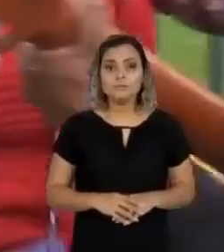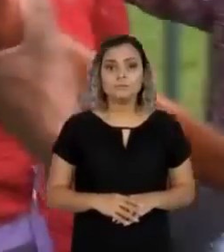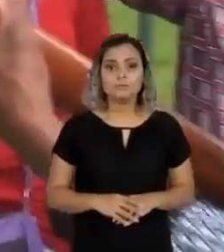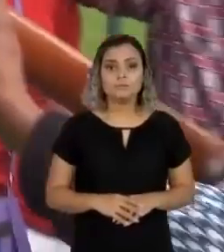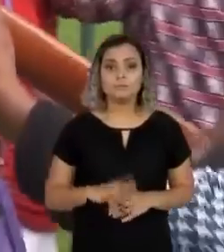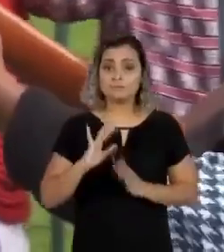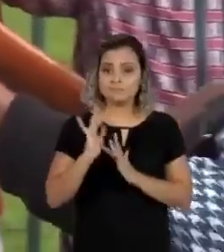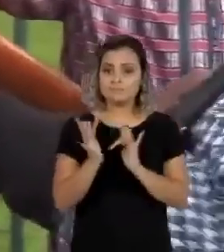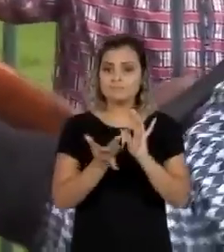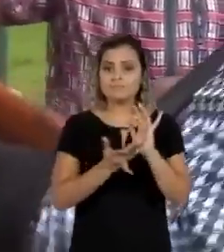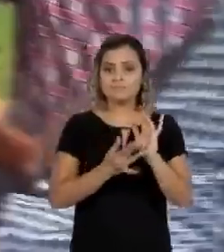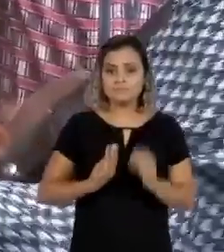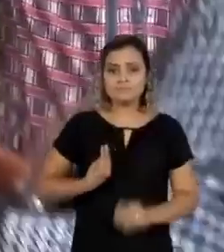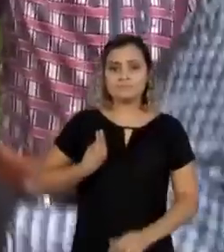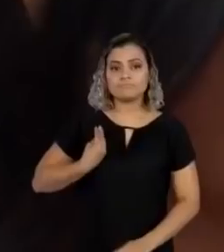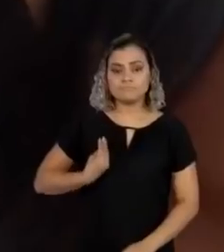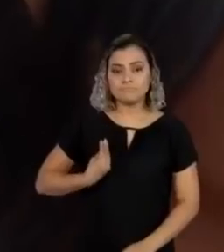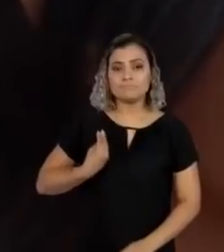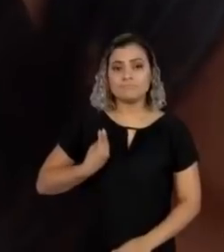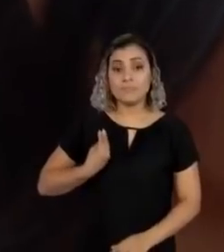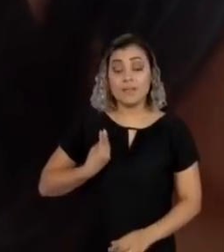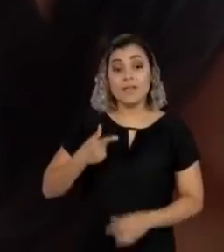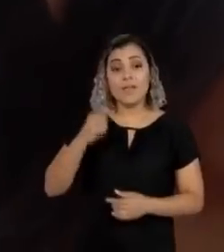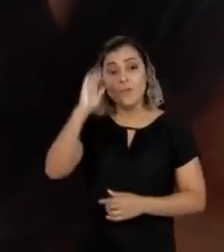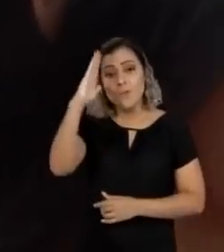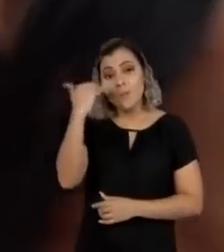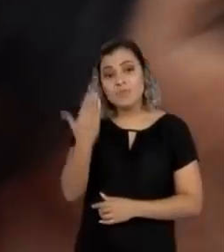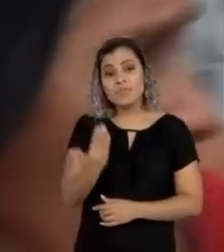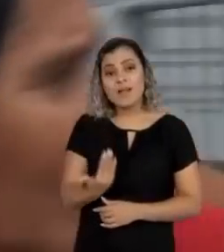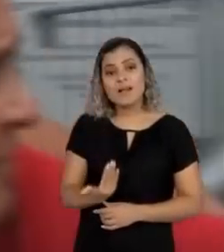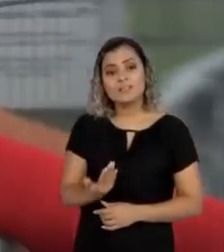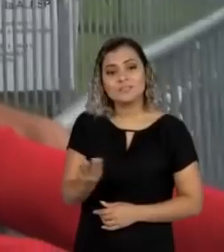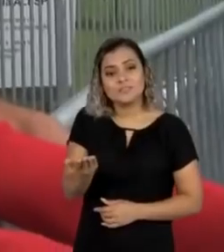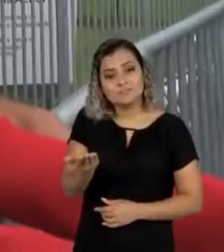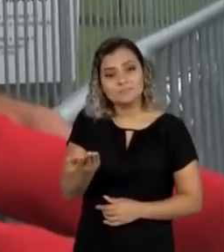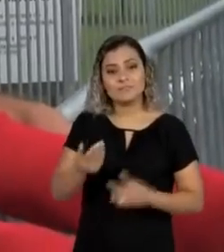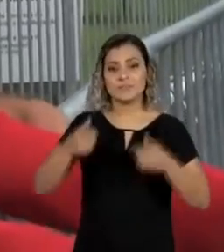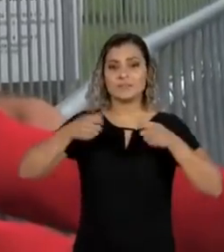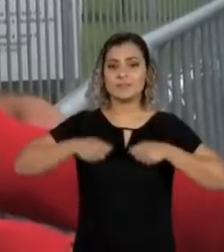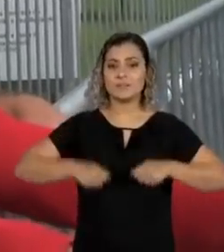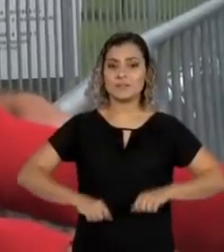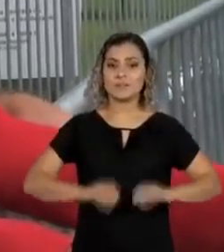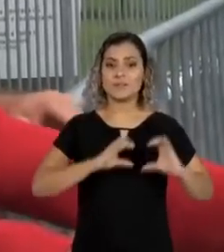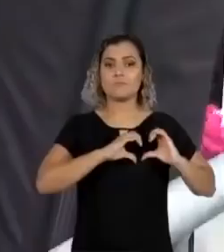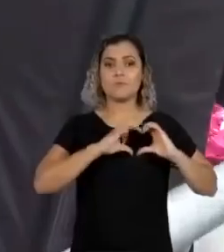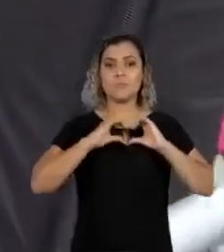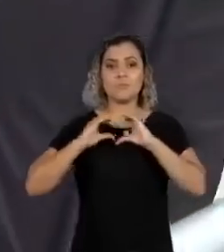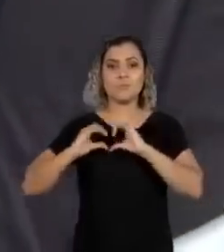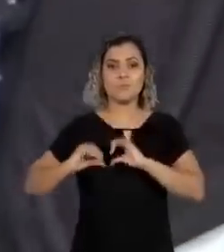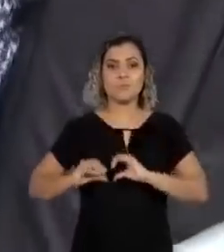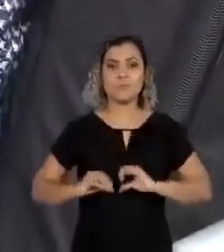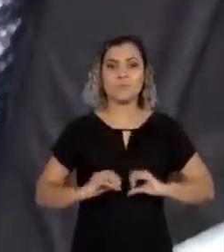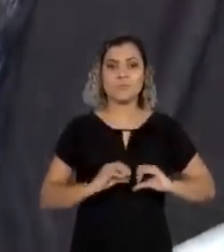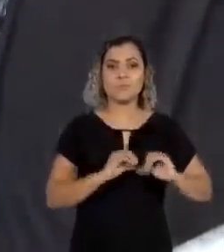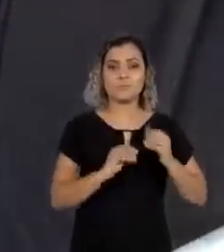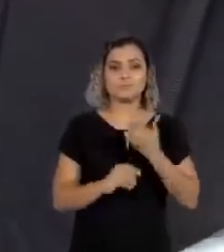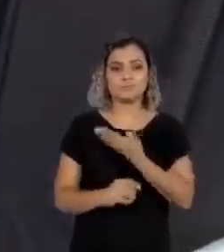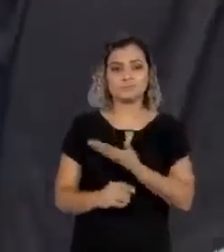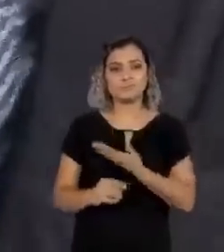eu estou aqui. Uma homenagem em palavras, vestida por um fã dos pés à cabeça.